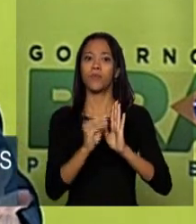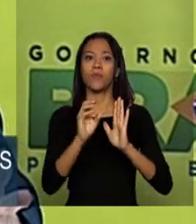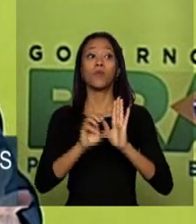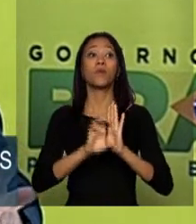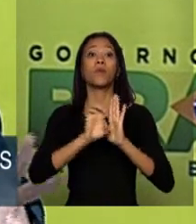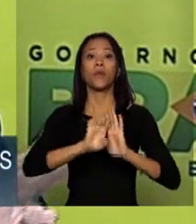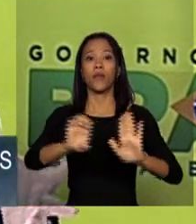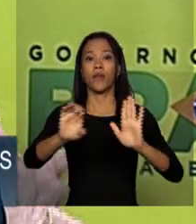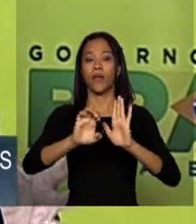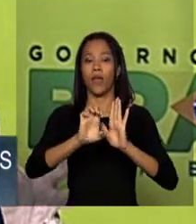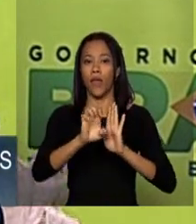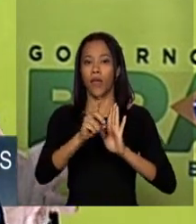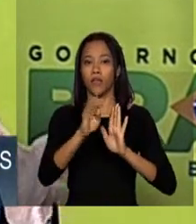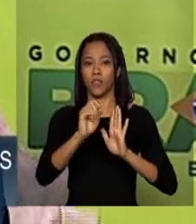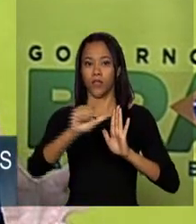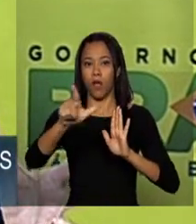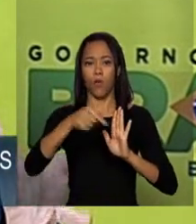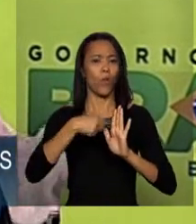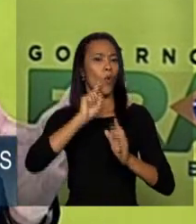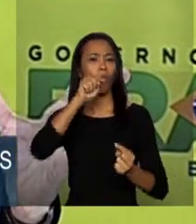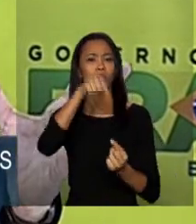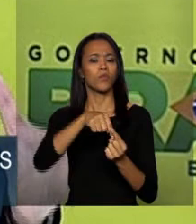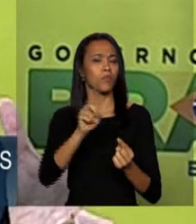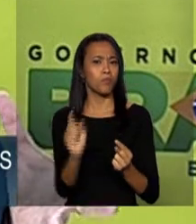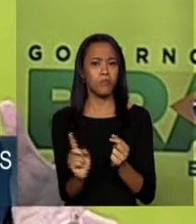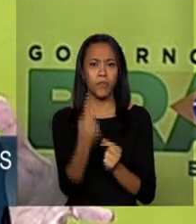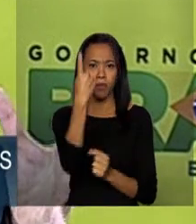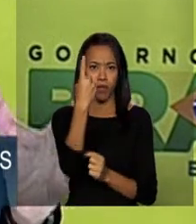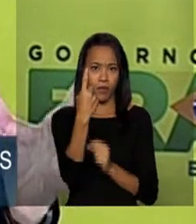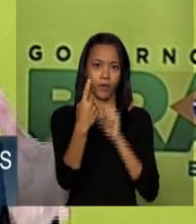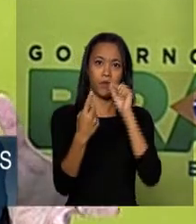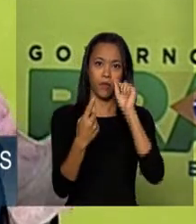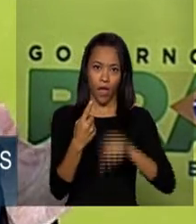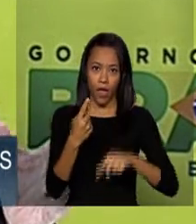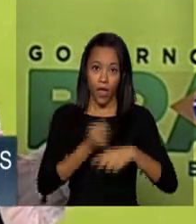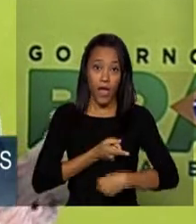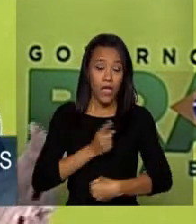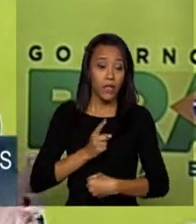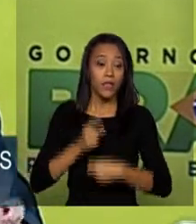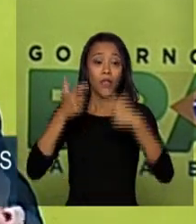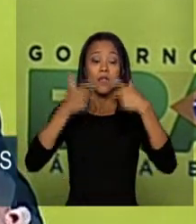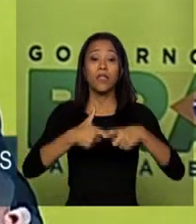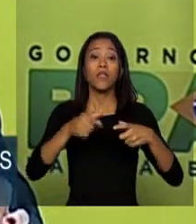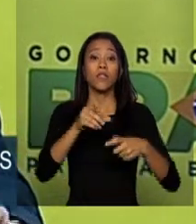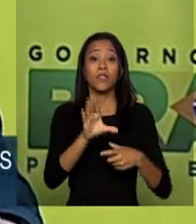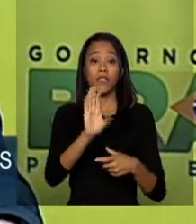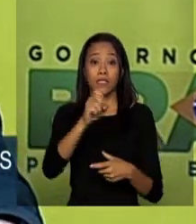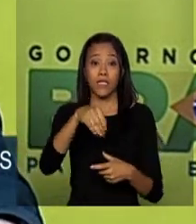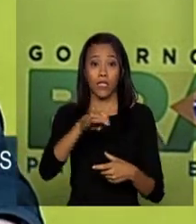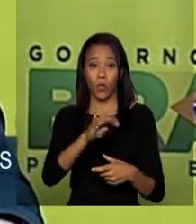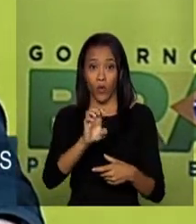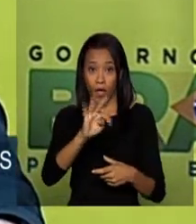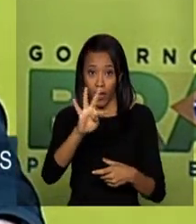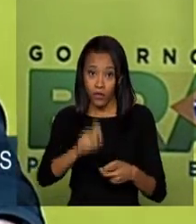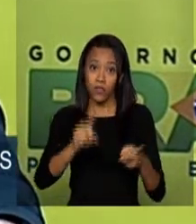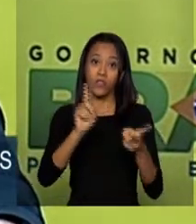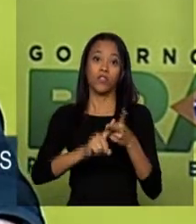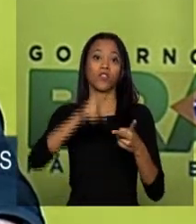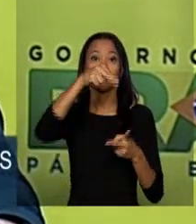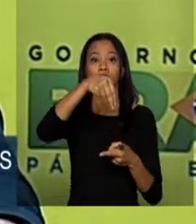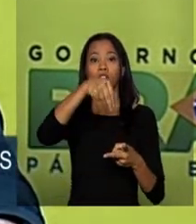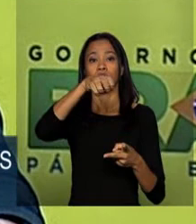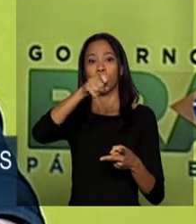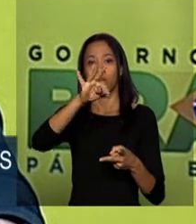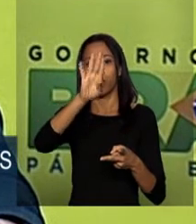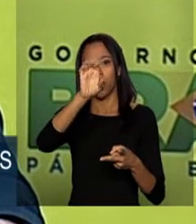desse edital é estar localizado nas regiões Centro-Oeste, Nordeste e Norte, né?